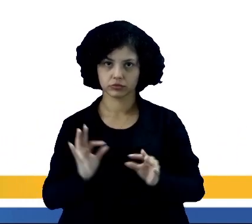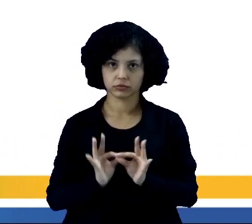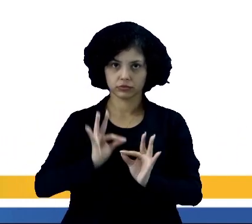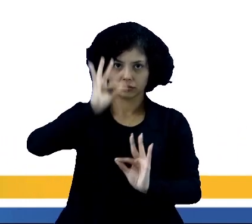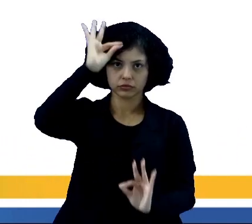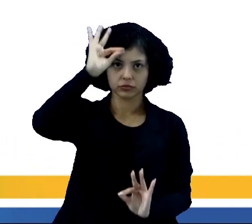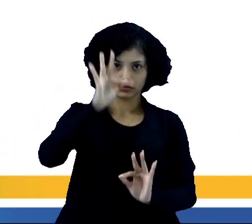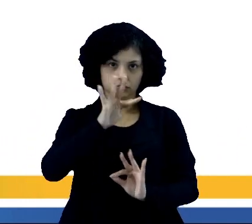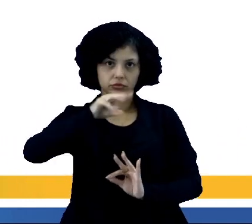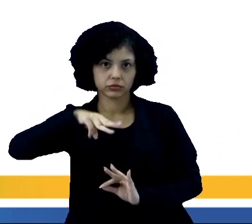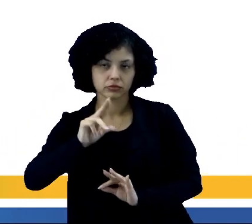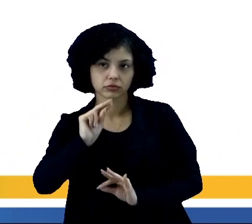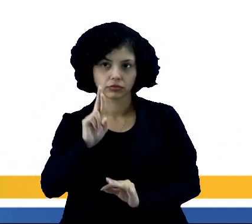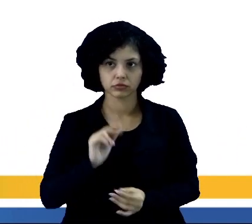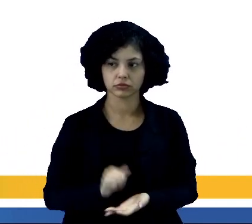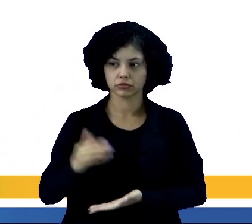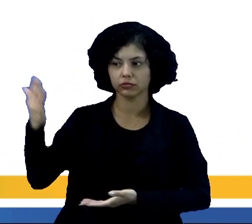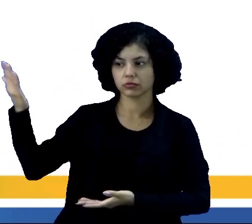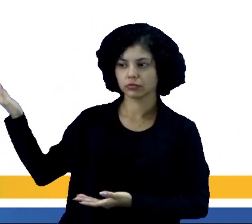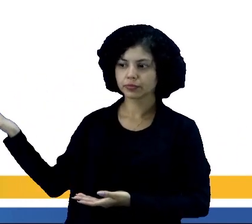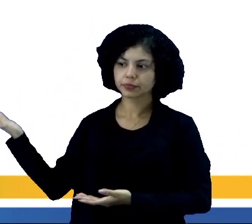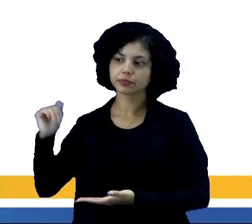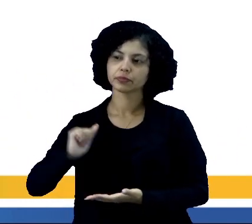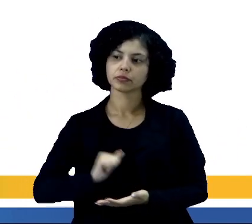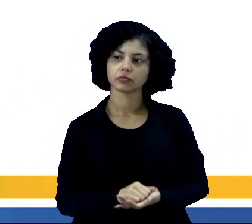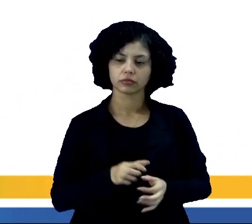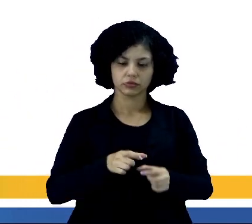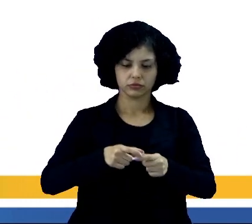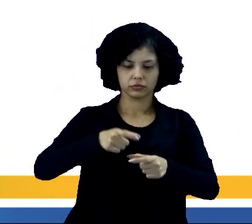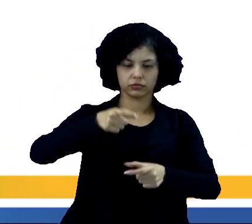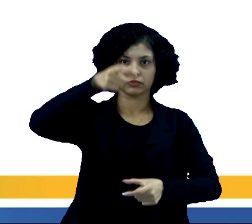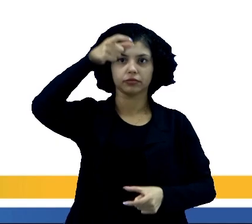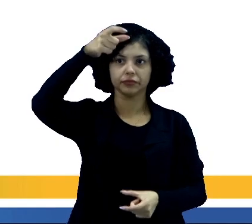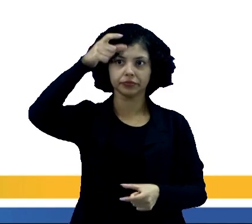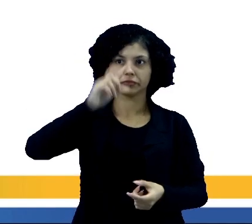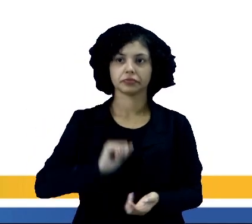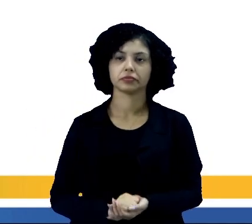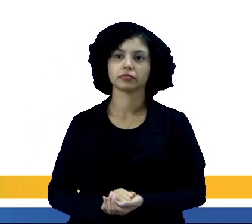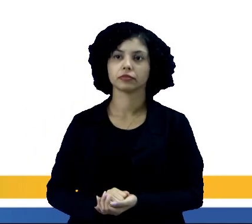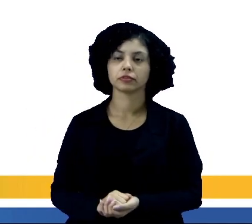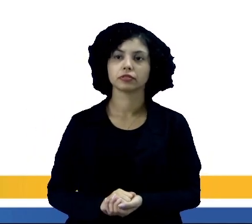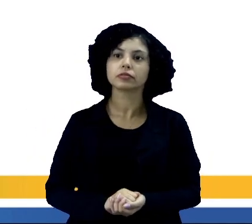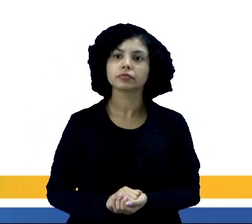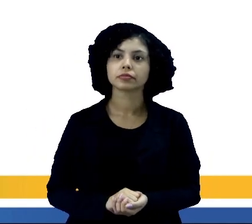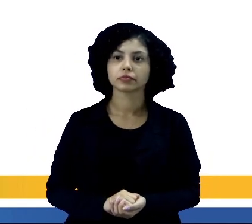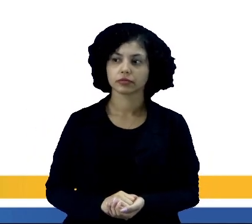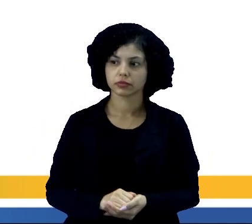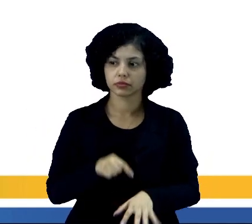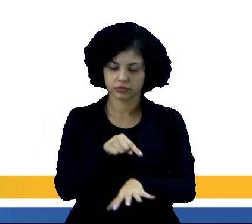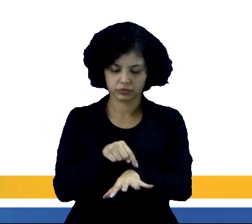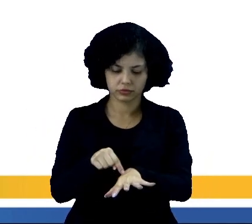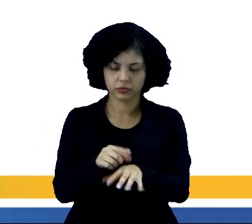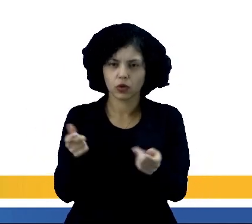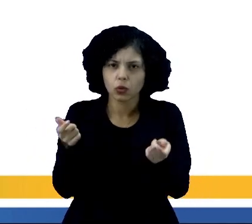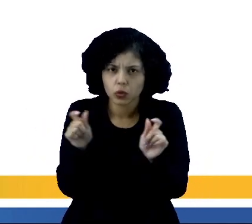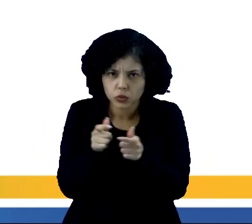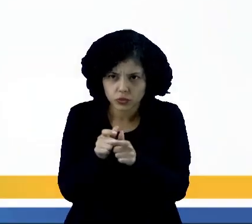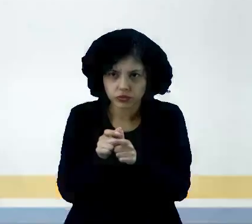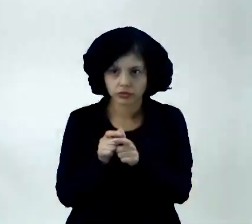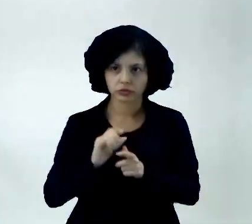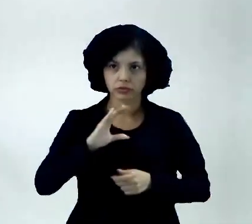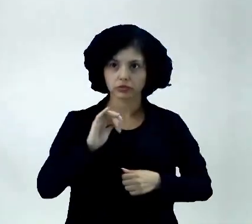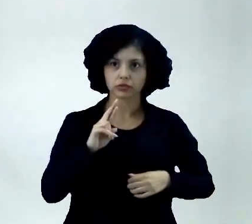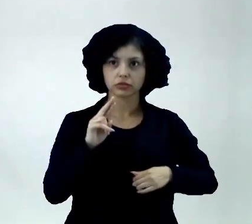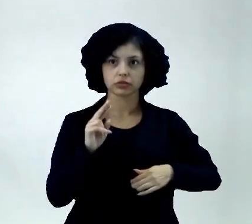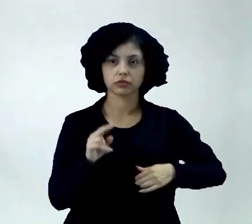longo, por exemplo, temos o fêmur, que é esse osso um pouco mais comprido. Temos os ossos curtos, que seriam os